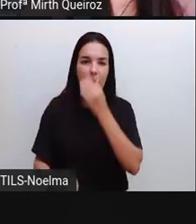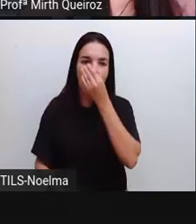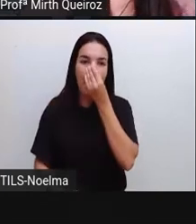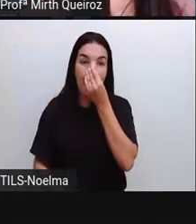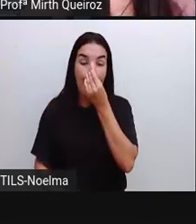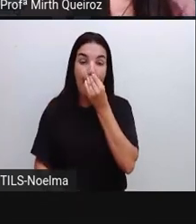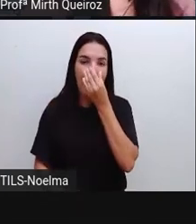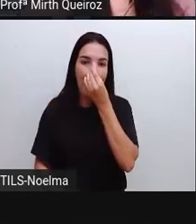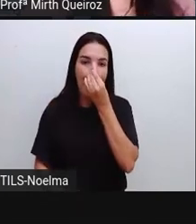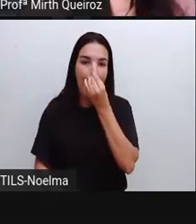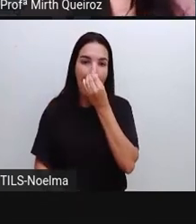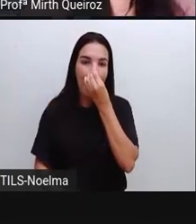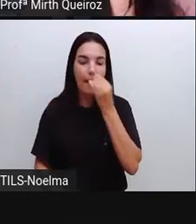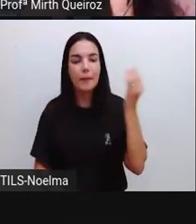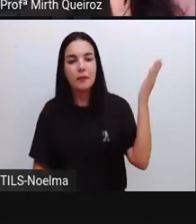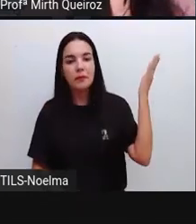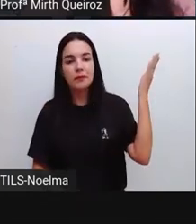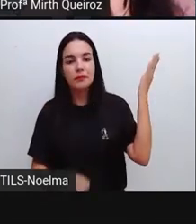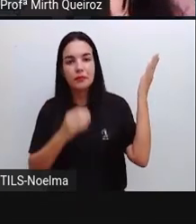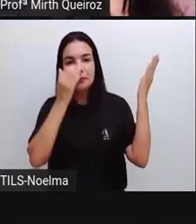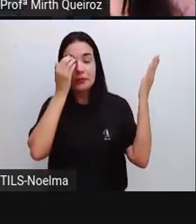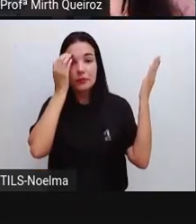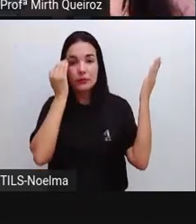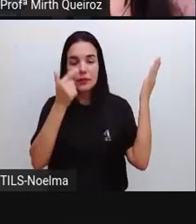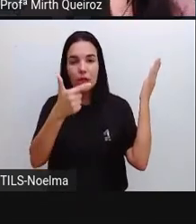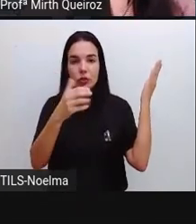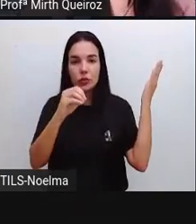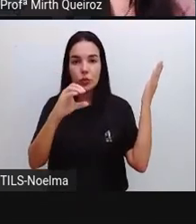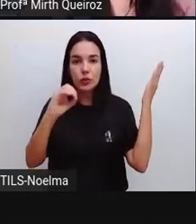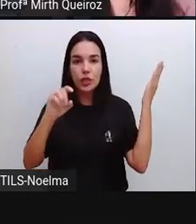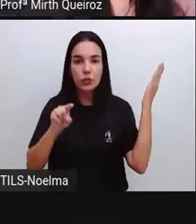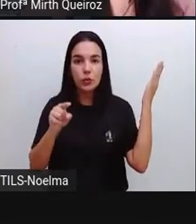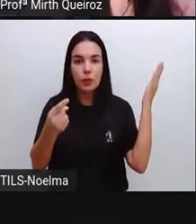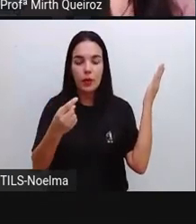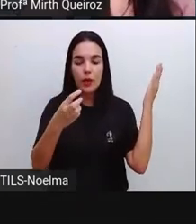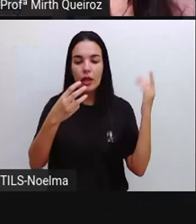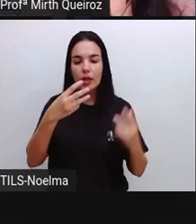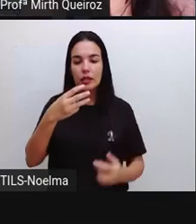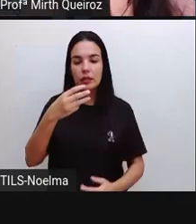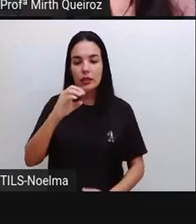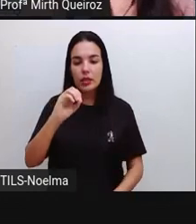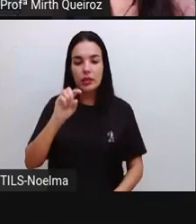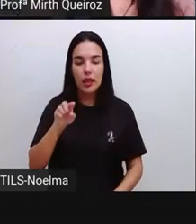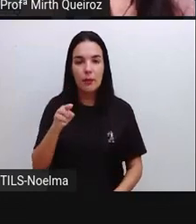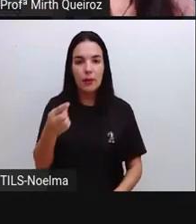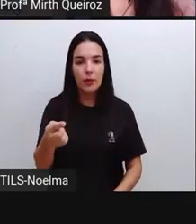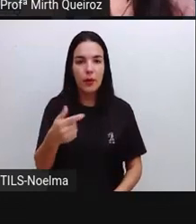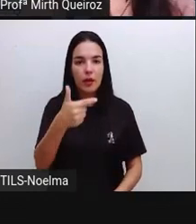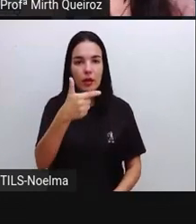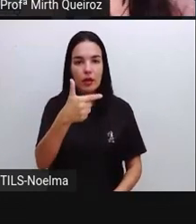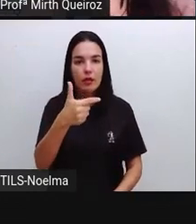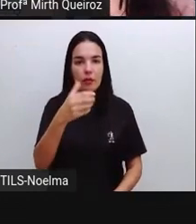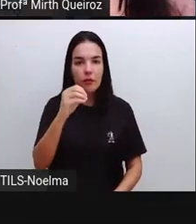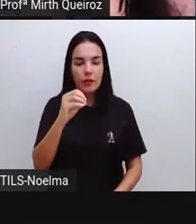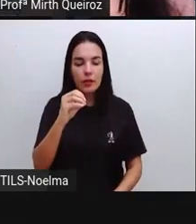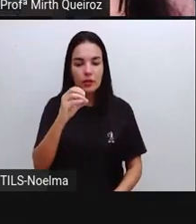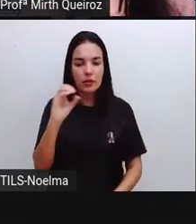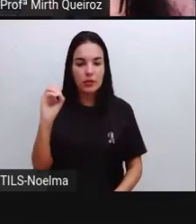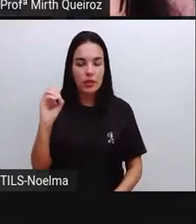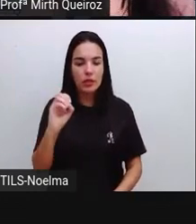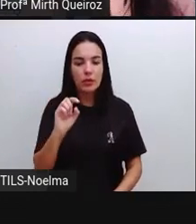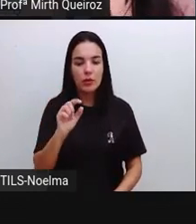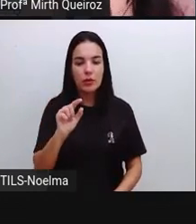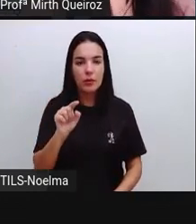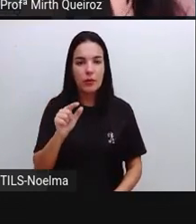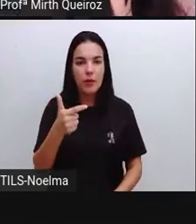é quase mechas 200 mil 30223 Que número você consegue